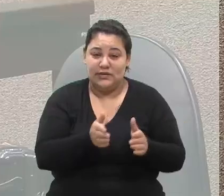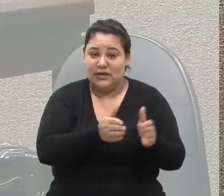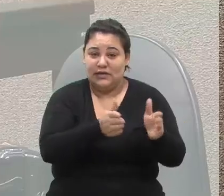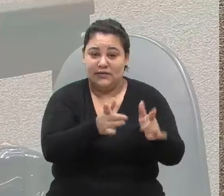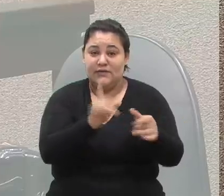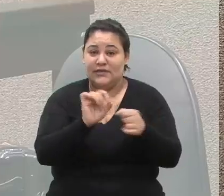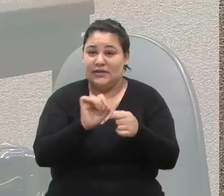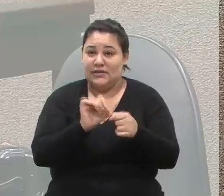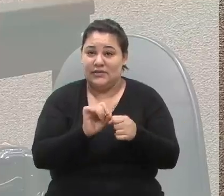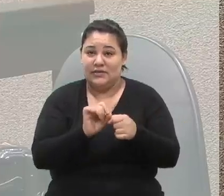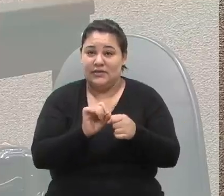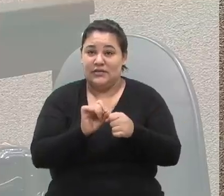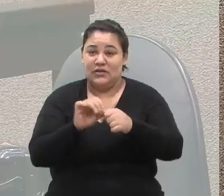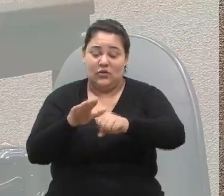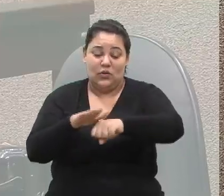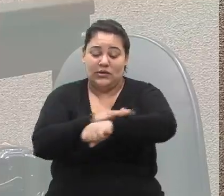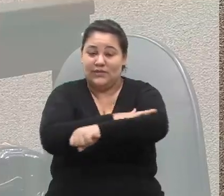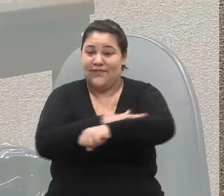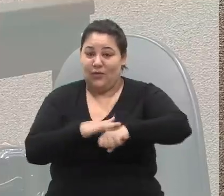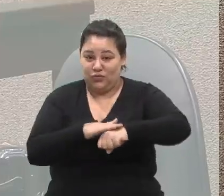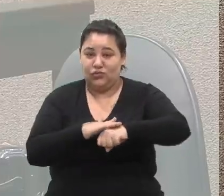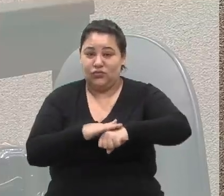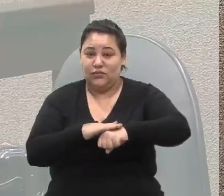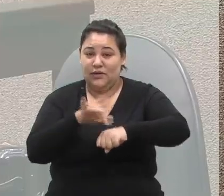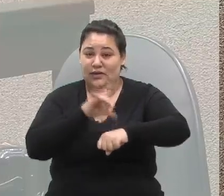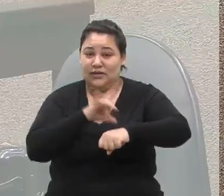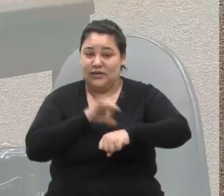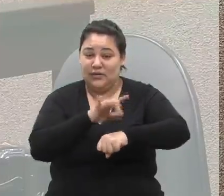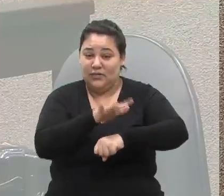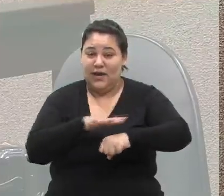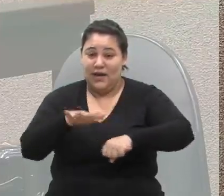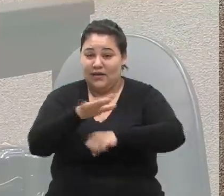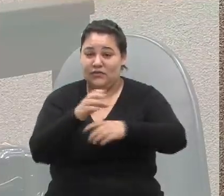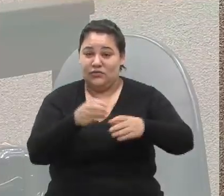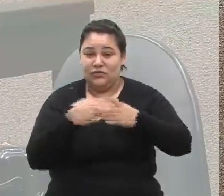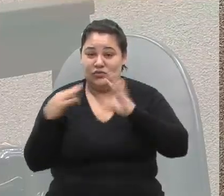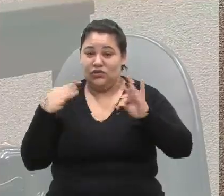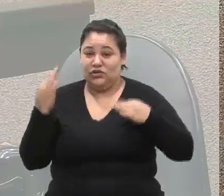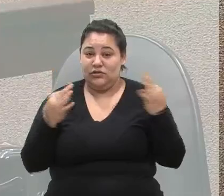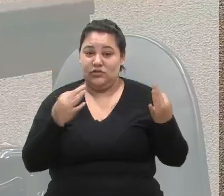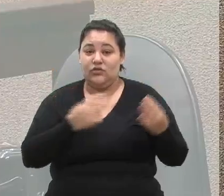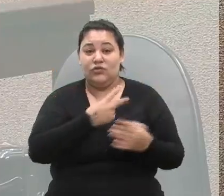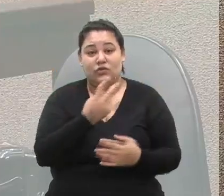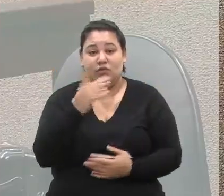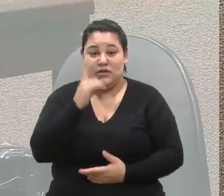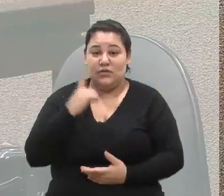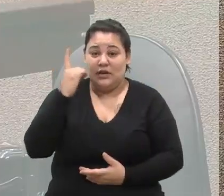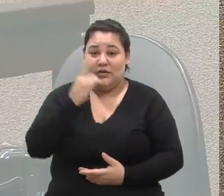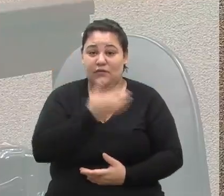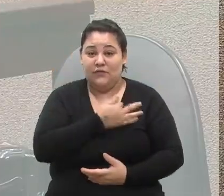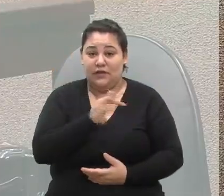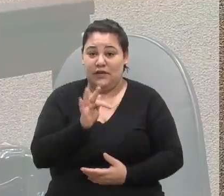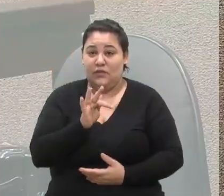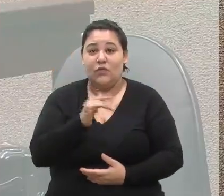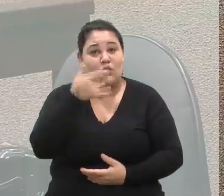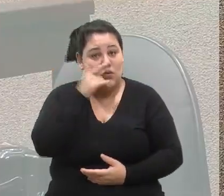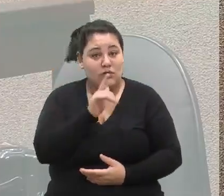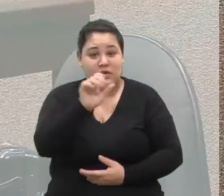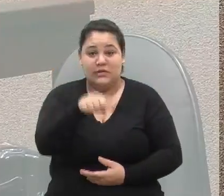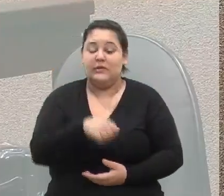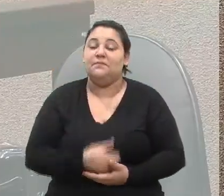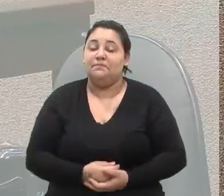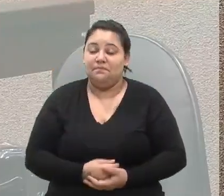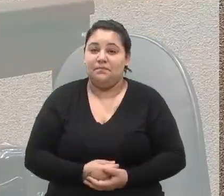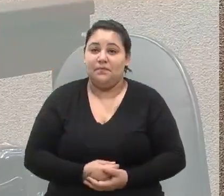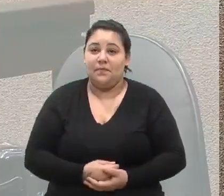de vocês para ter uma área turística. E isso os dois deputados federais que tem em Caxias do Sul tranquilamente poderiam conseguir.